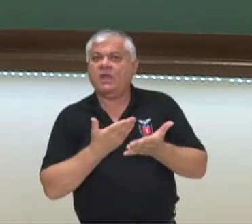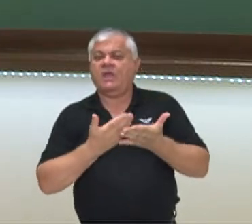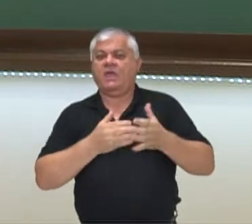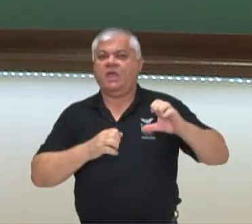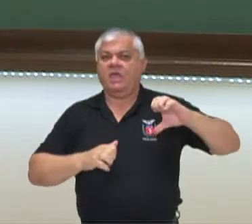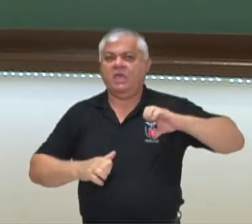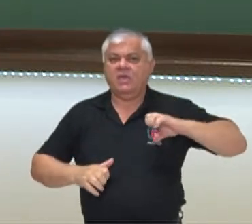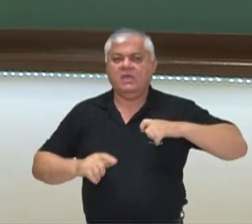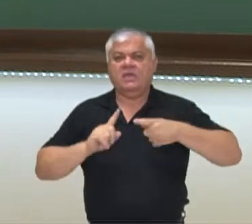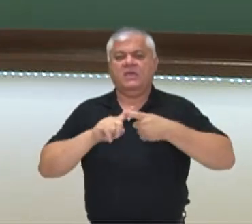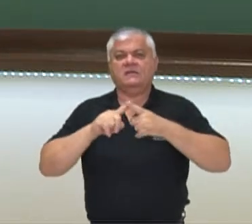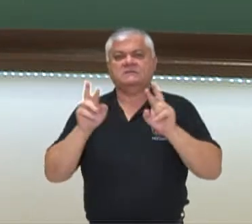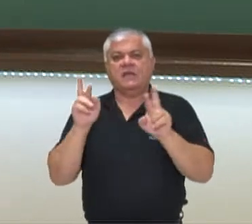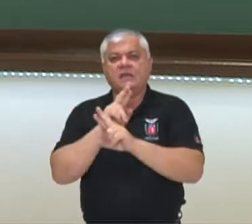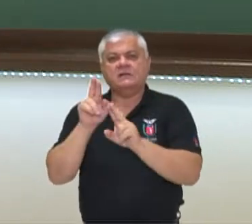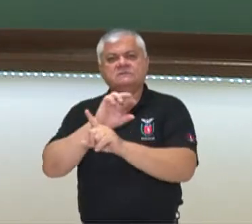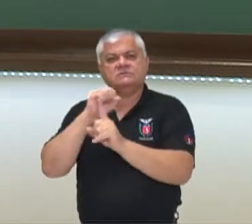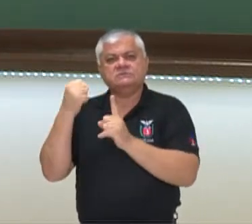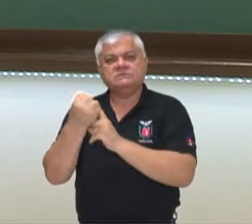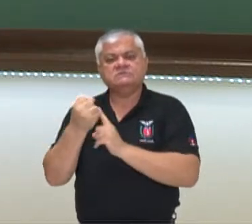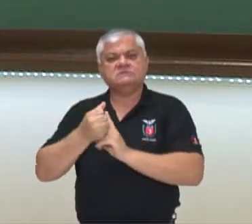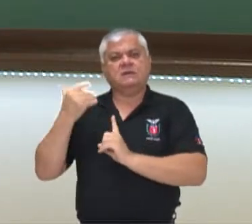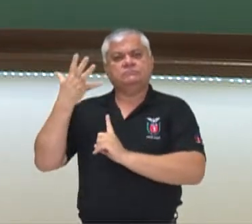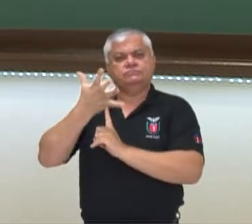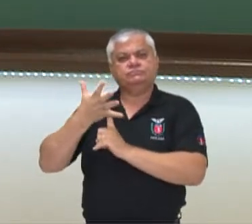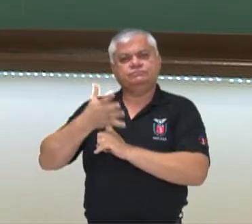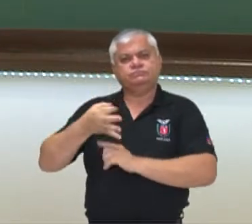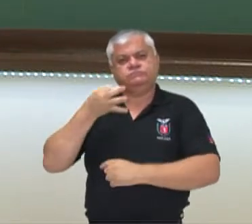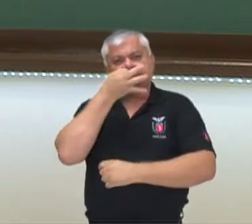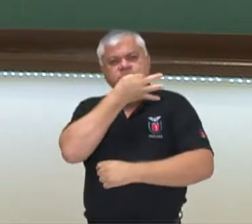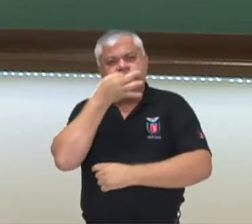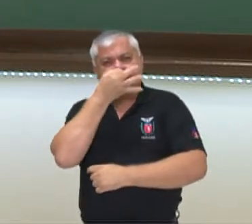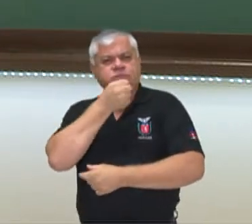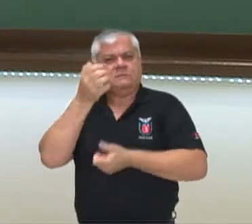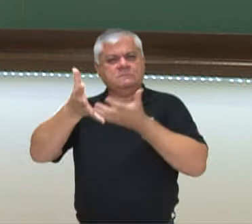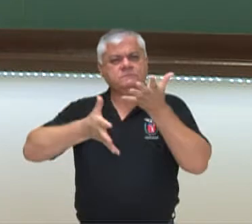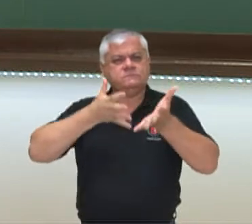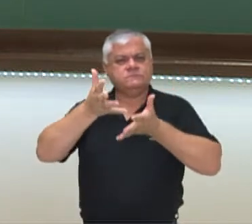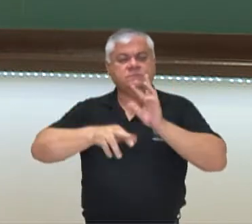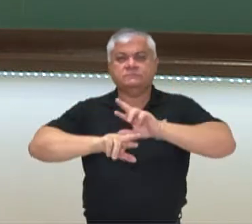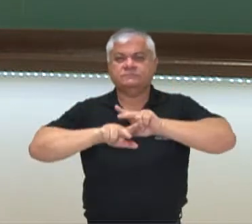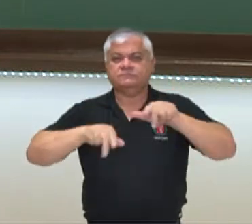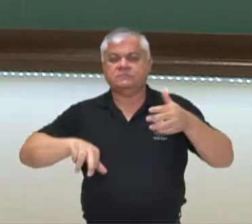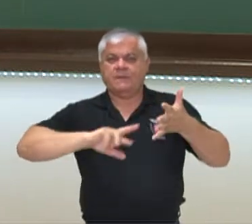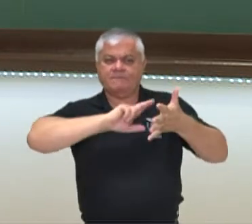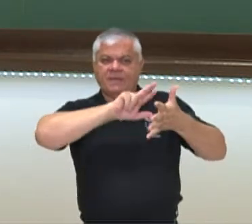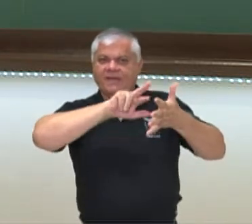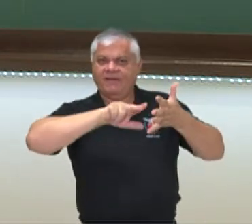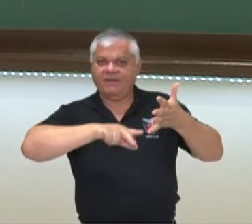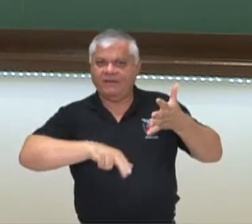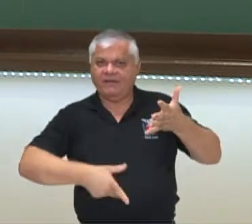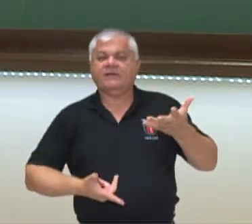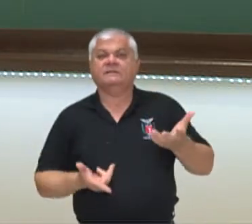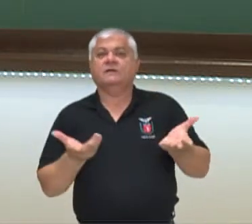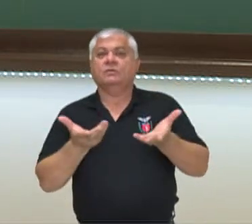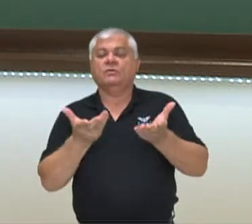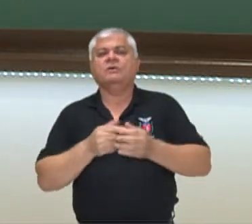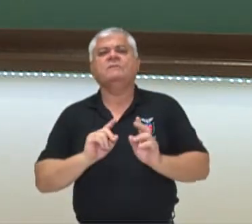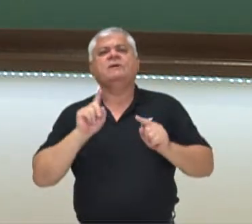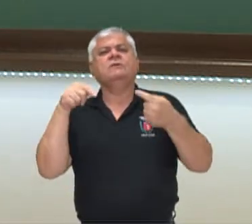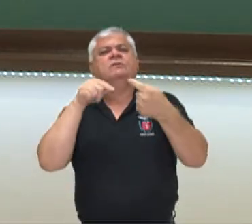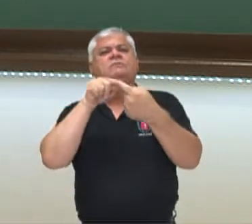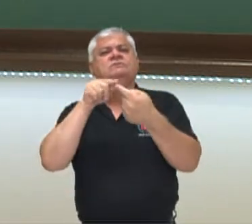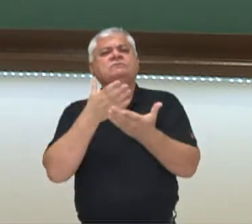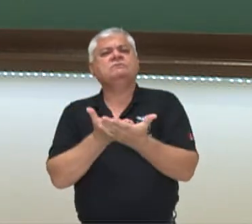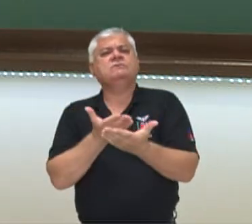ética, convívio social, oratória, moral e ética, né? Uma série de assuntos para que a gente possa trabalhar. Olha os